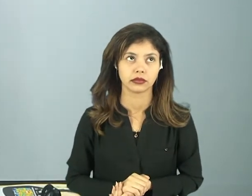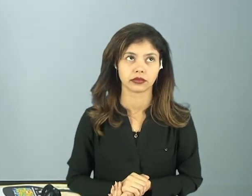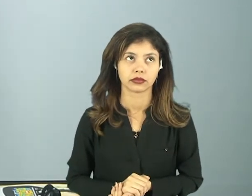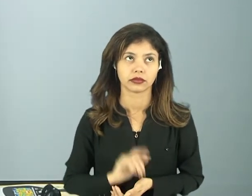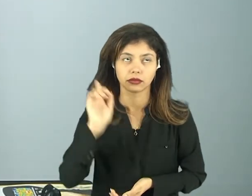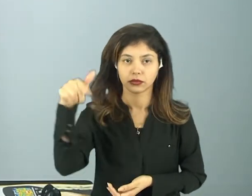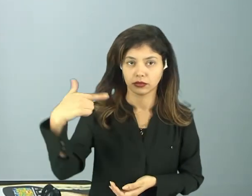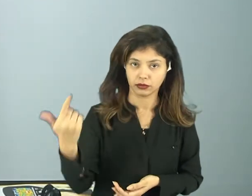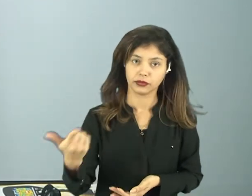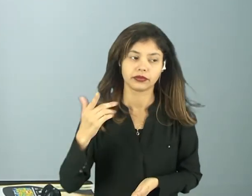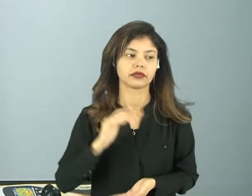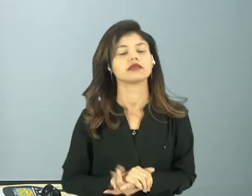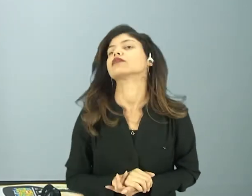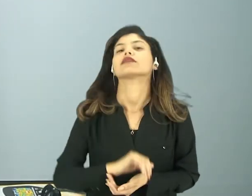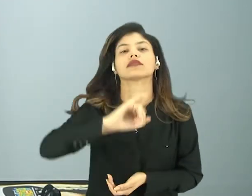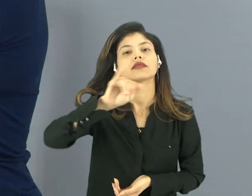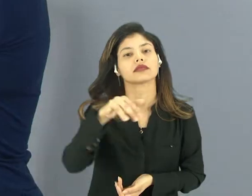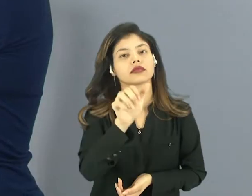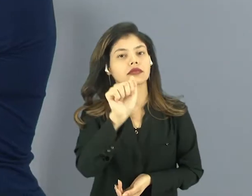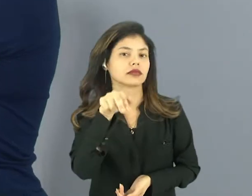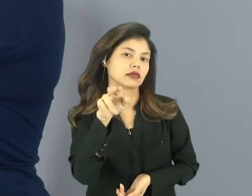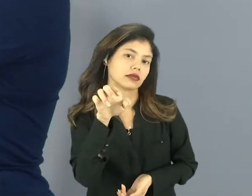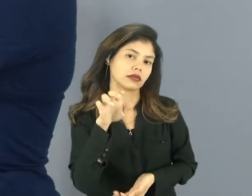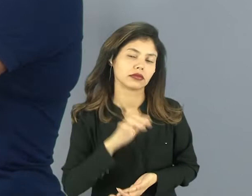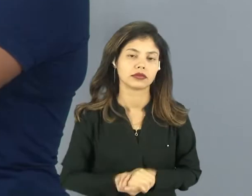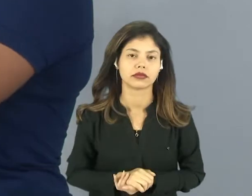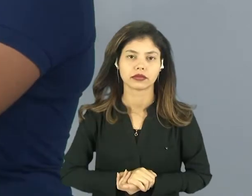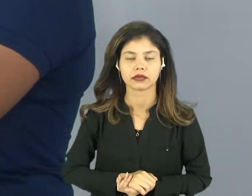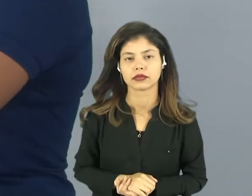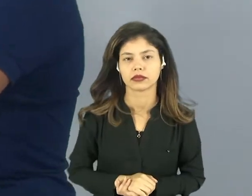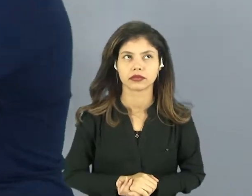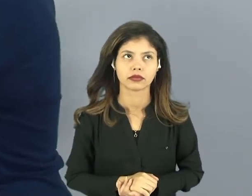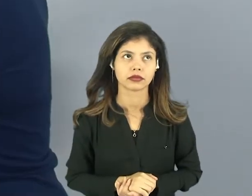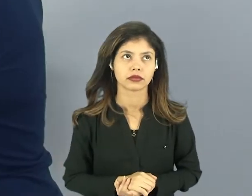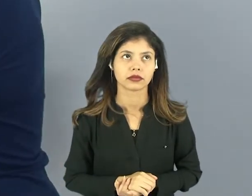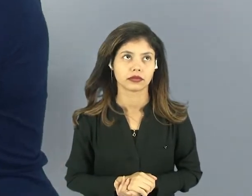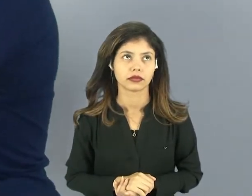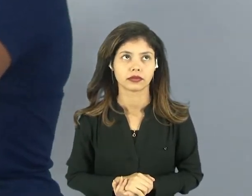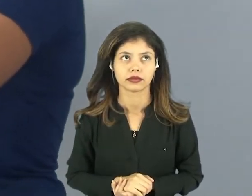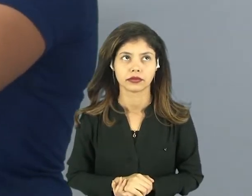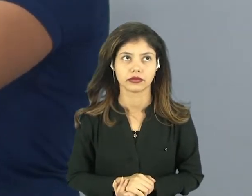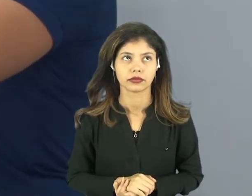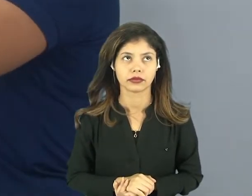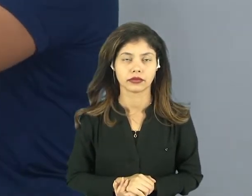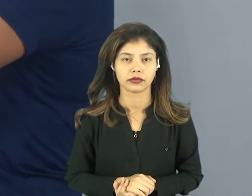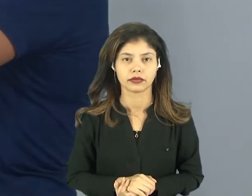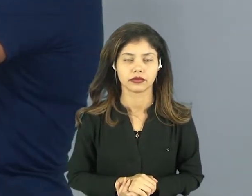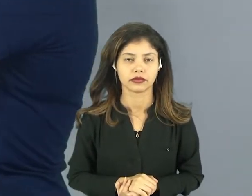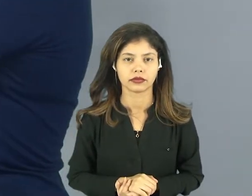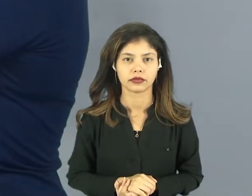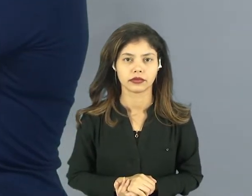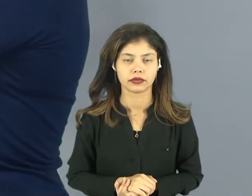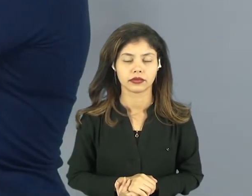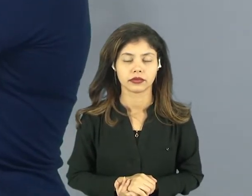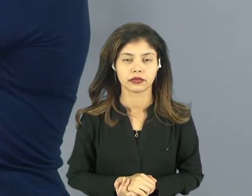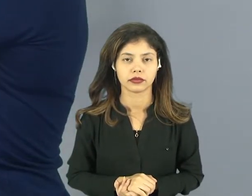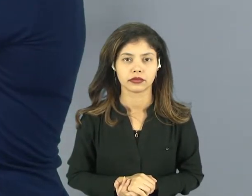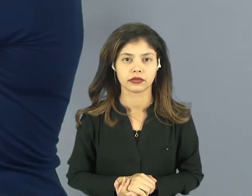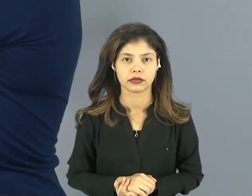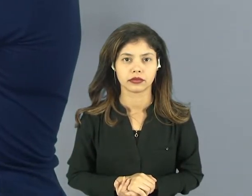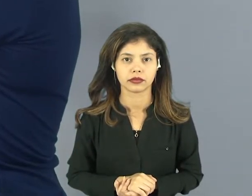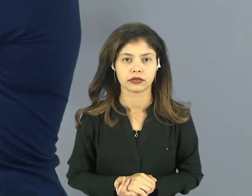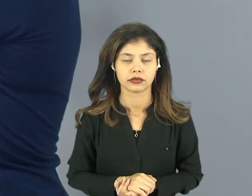Outro termômetro para a Jane. Esses são os termômetros de uma representação, né? Uma imagem